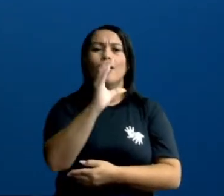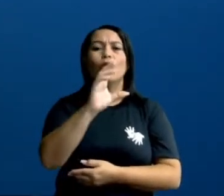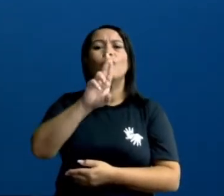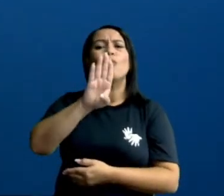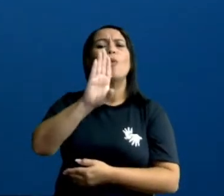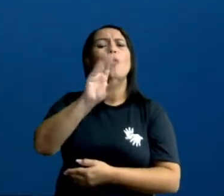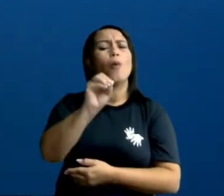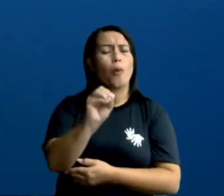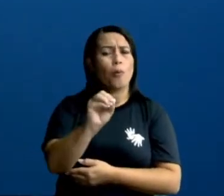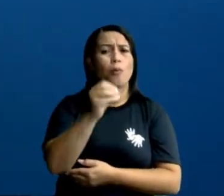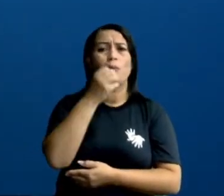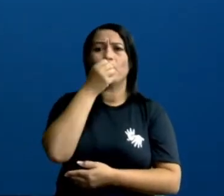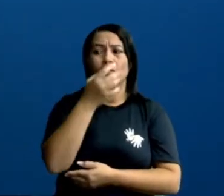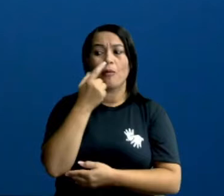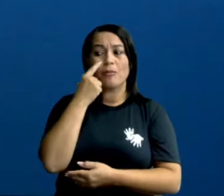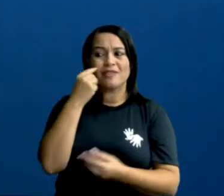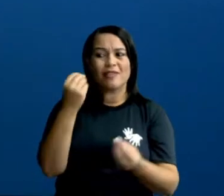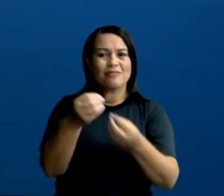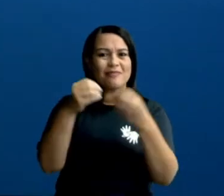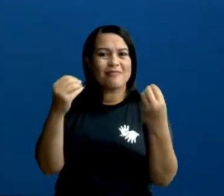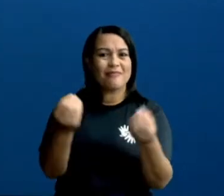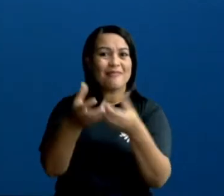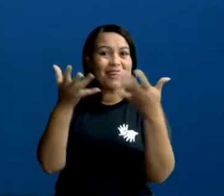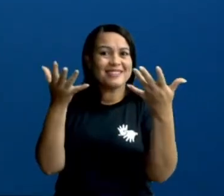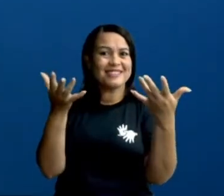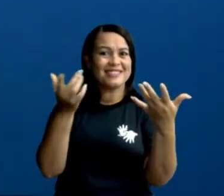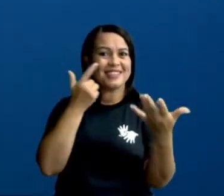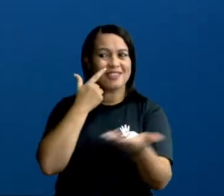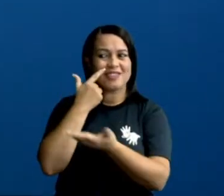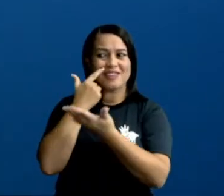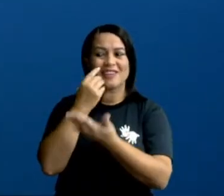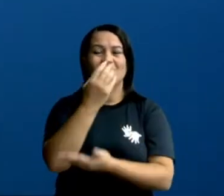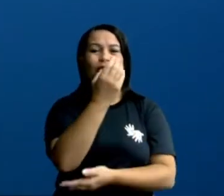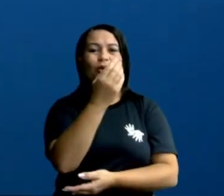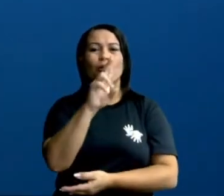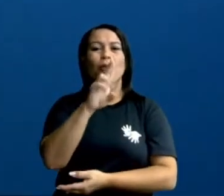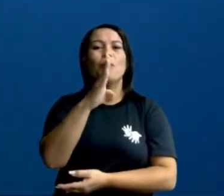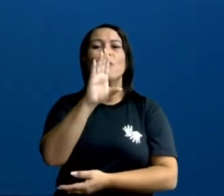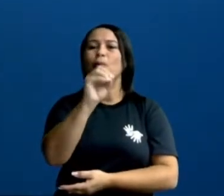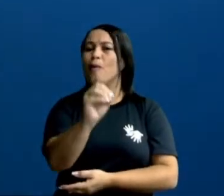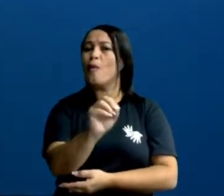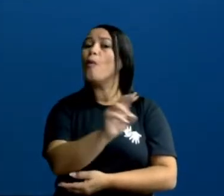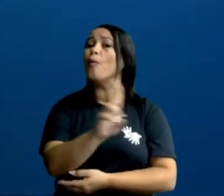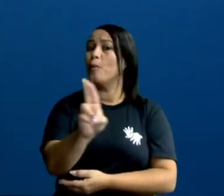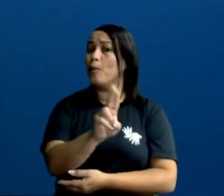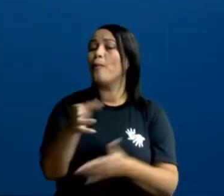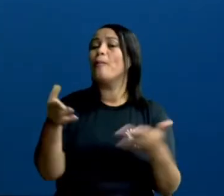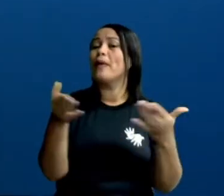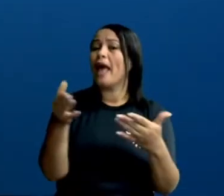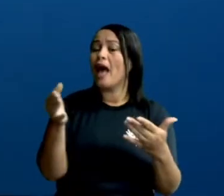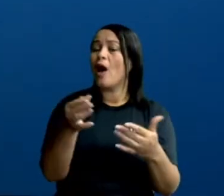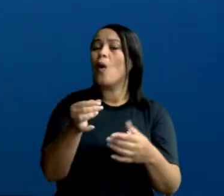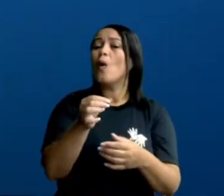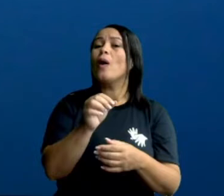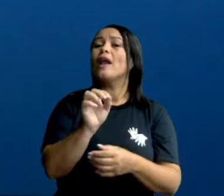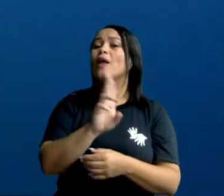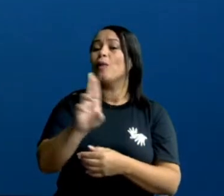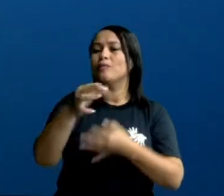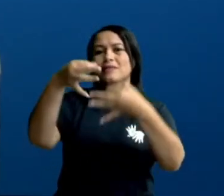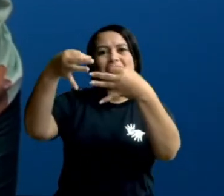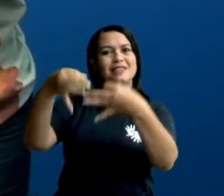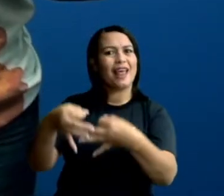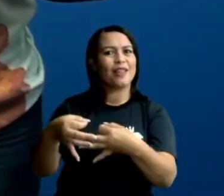cubo. Muito bem. Olha o passe de mágica. Cubo. O nome agora está escrito da